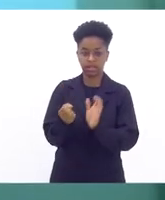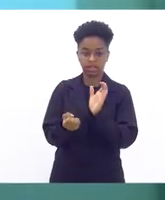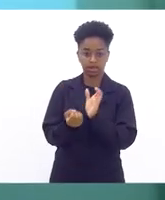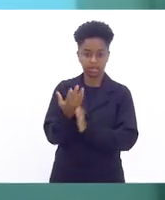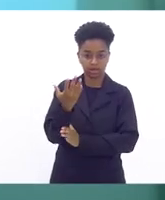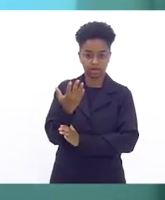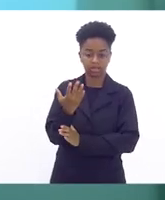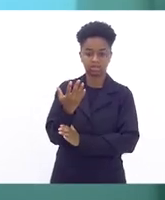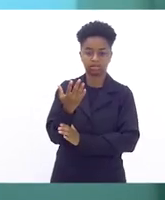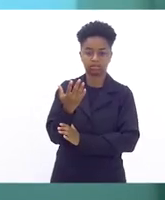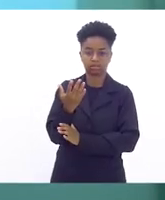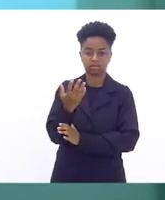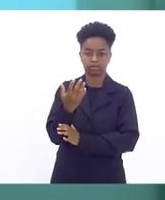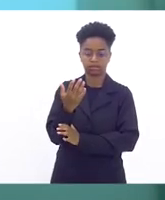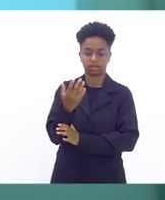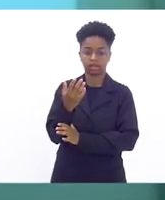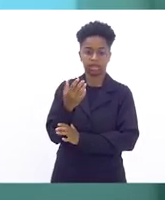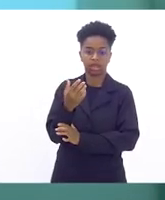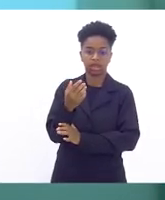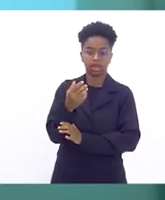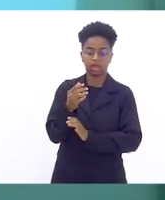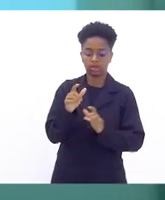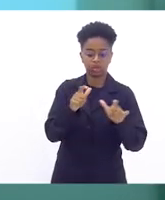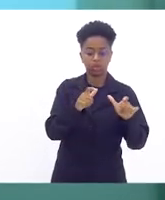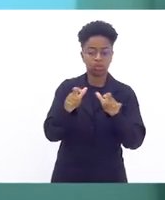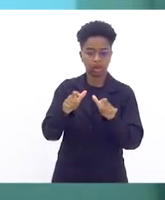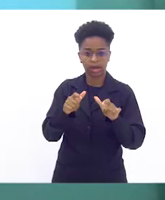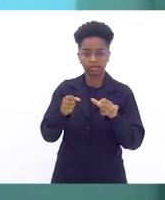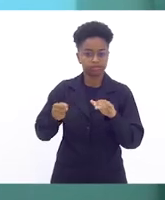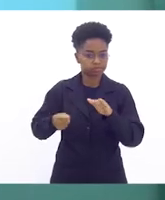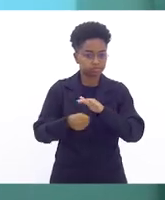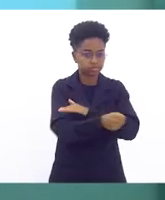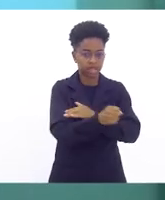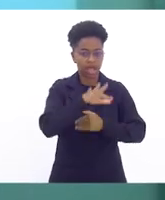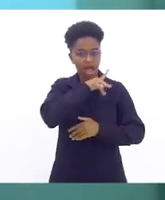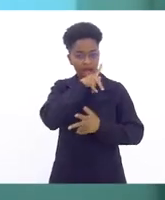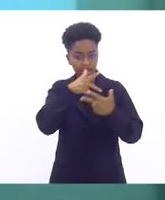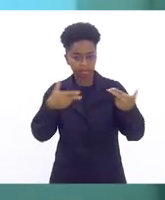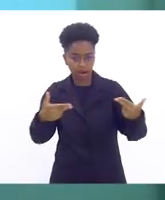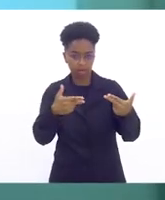para destinarmos animais que forem resgatados